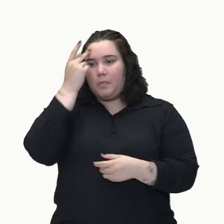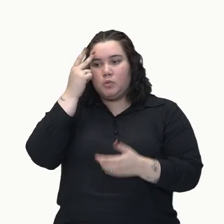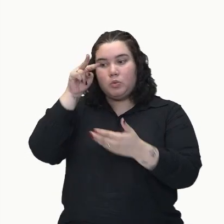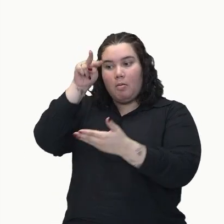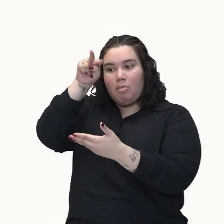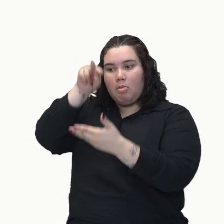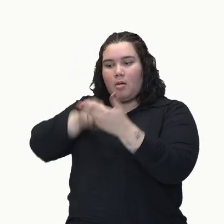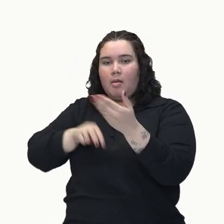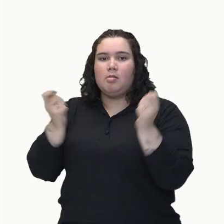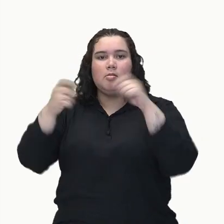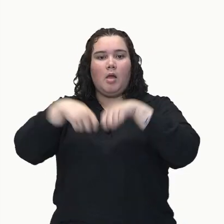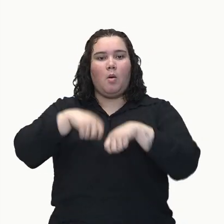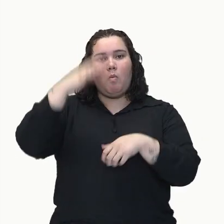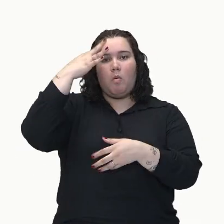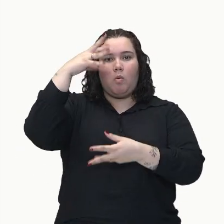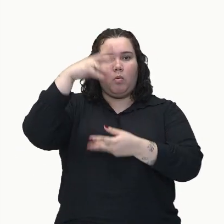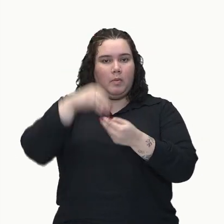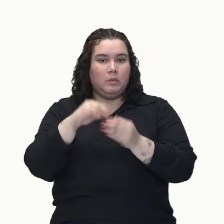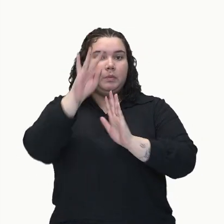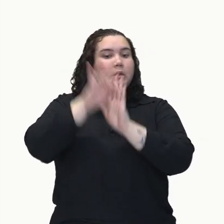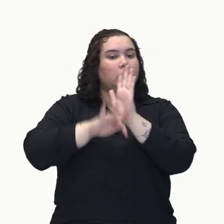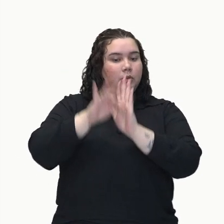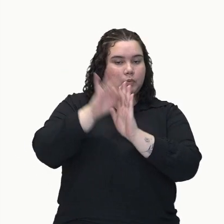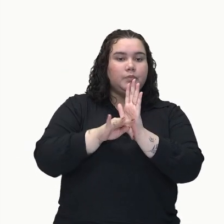que se deseja dar ao texto.